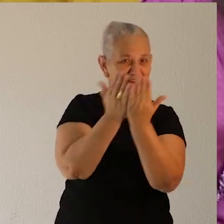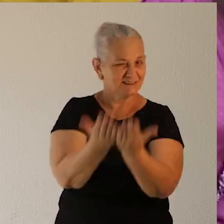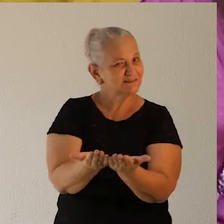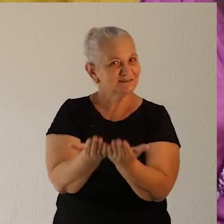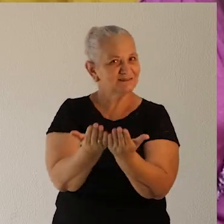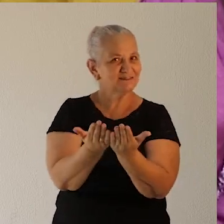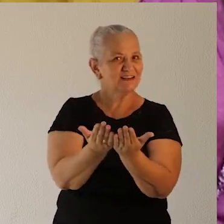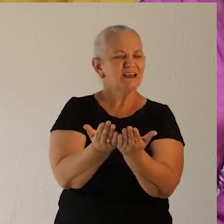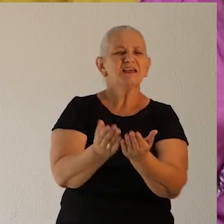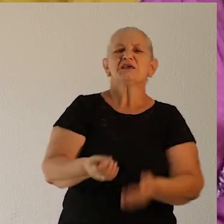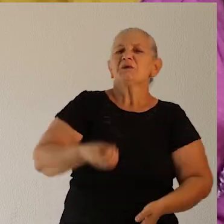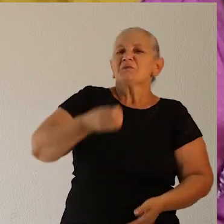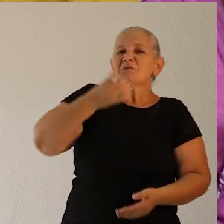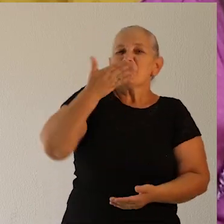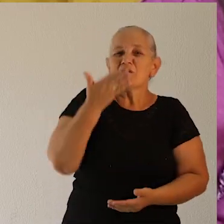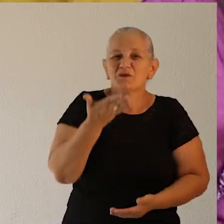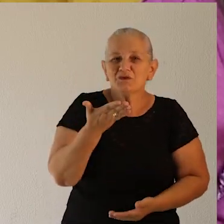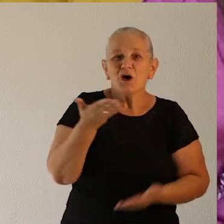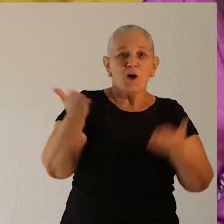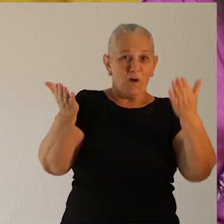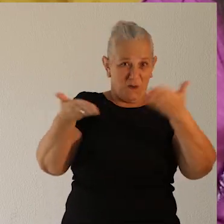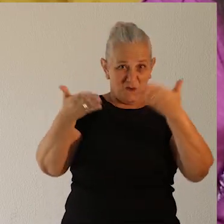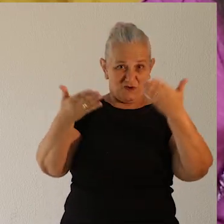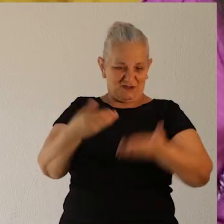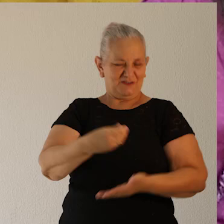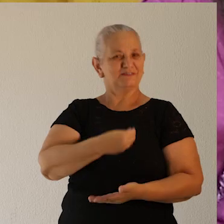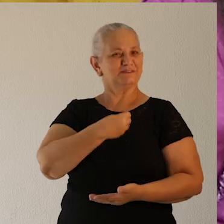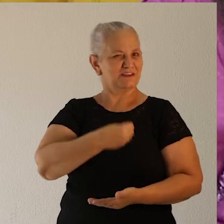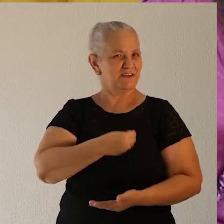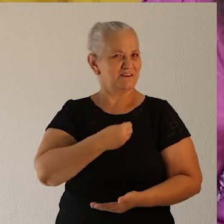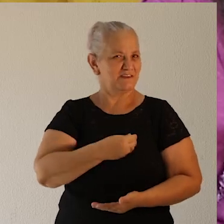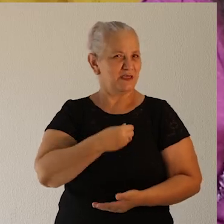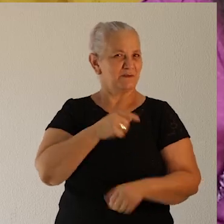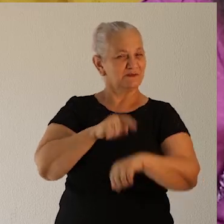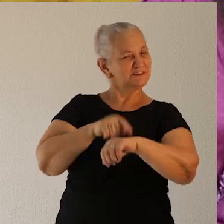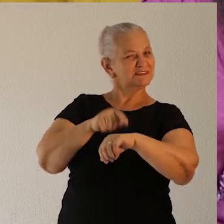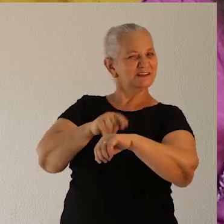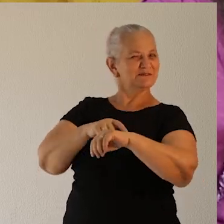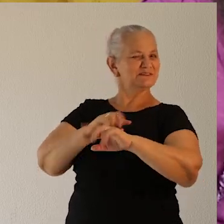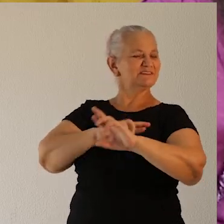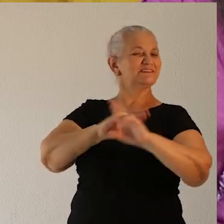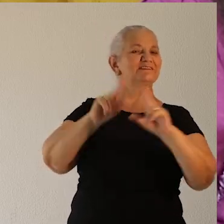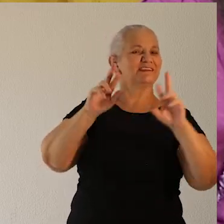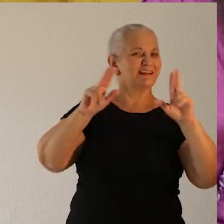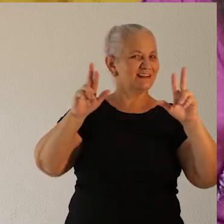cadernos. Que bom hoje vivemos nos tempos modernos.